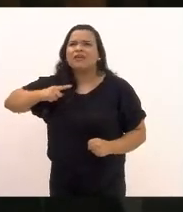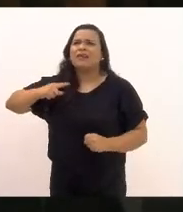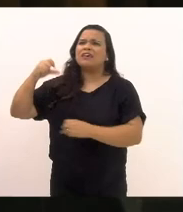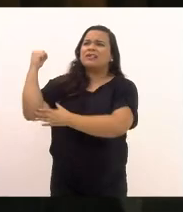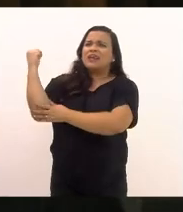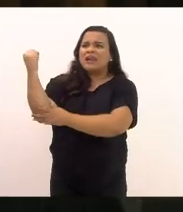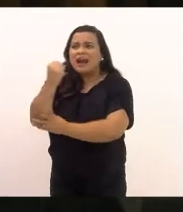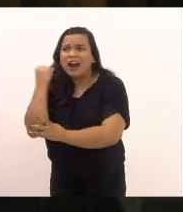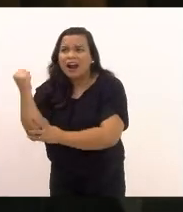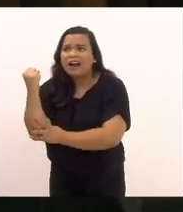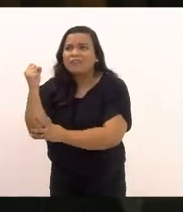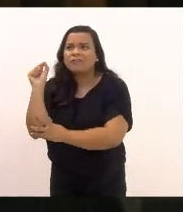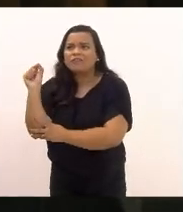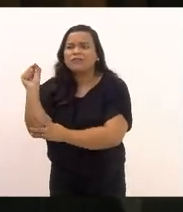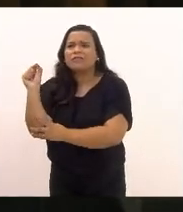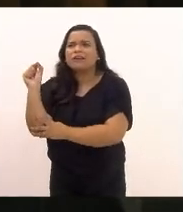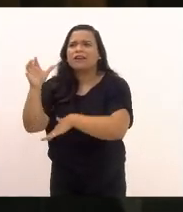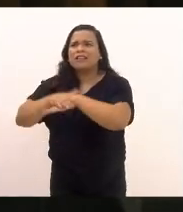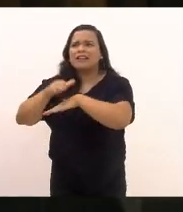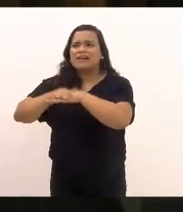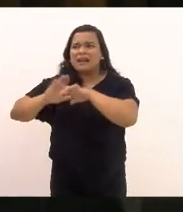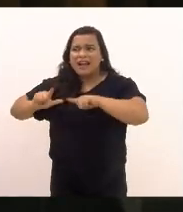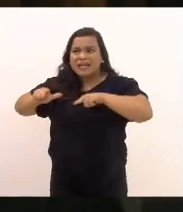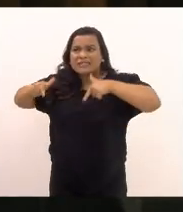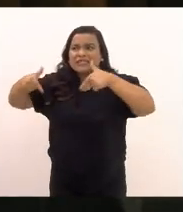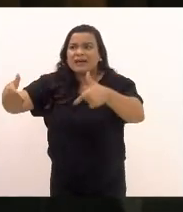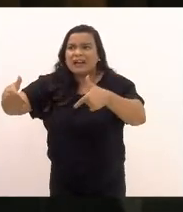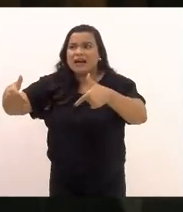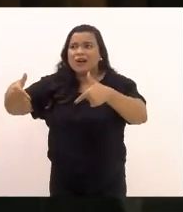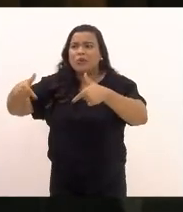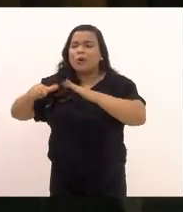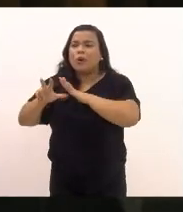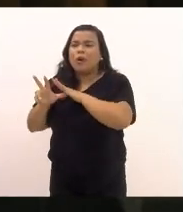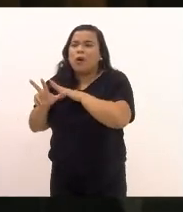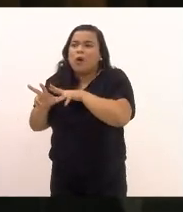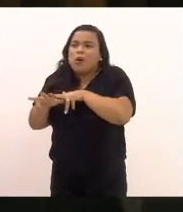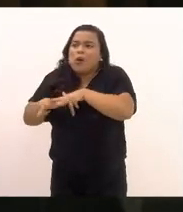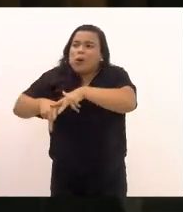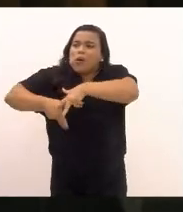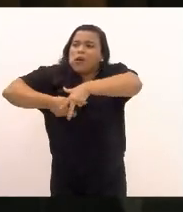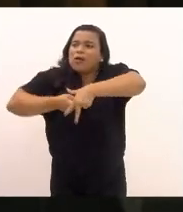graves atos de corrupção.